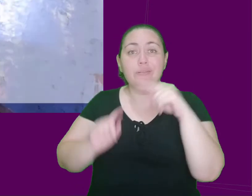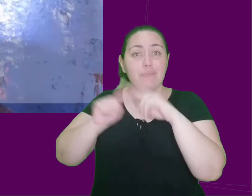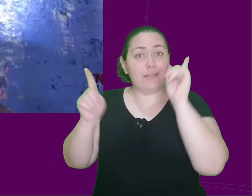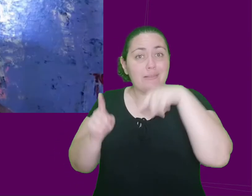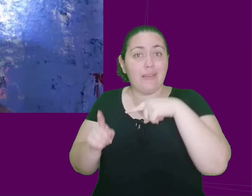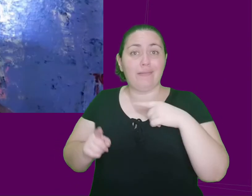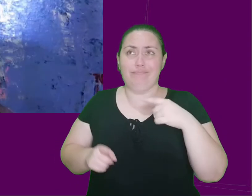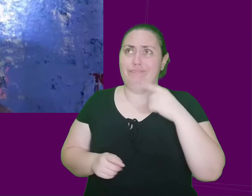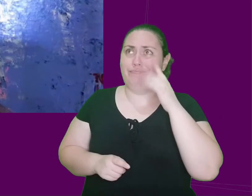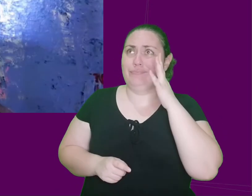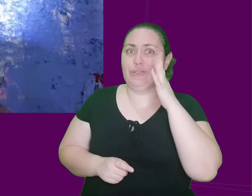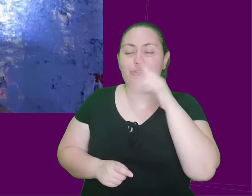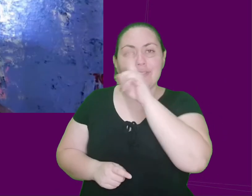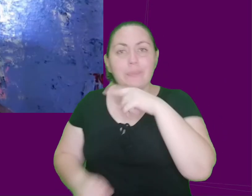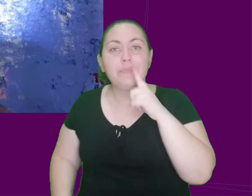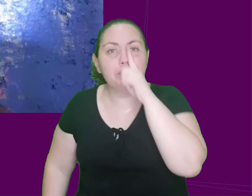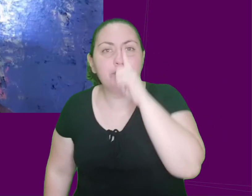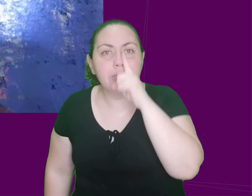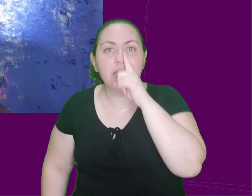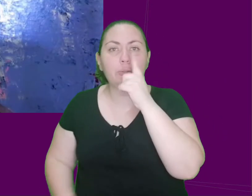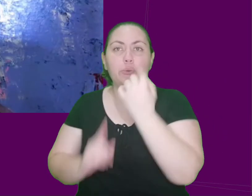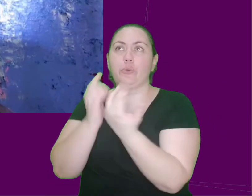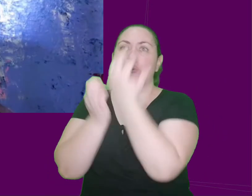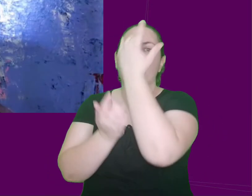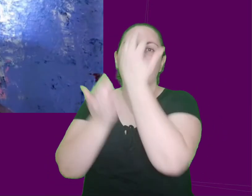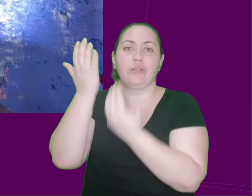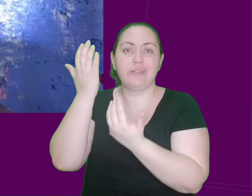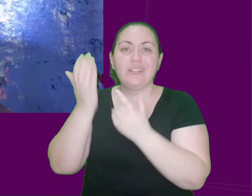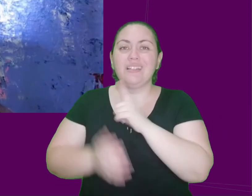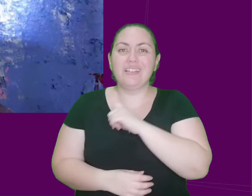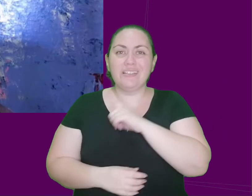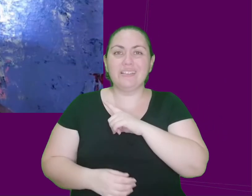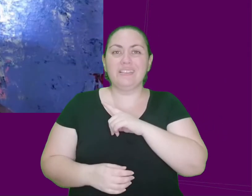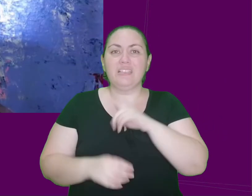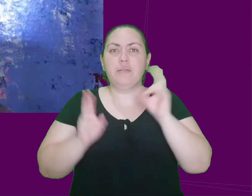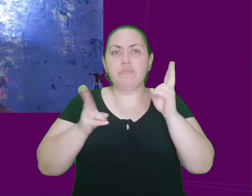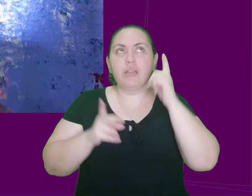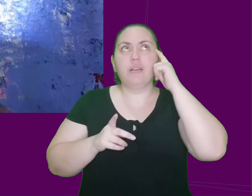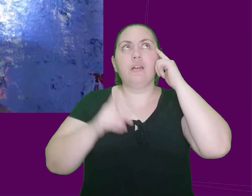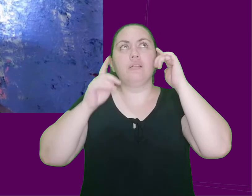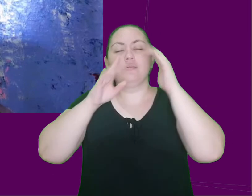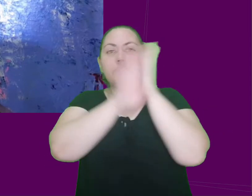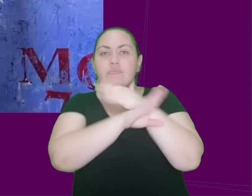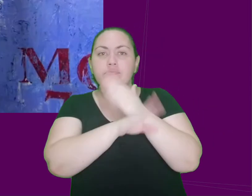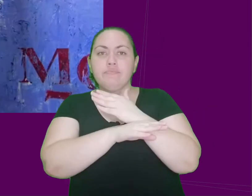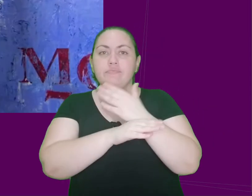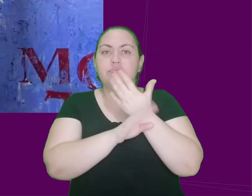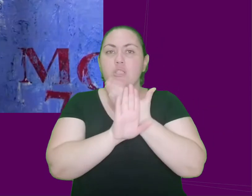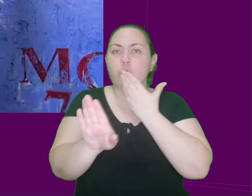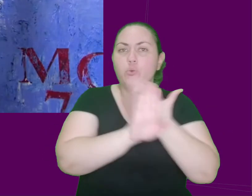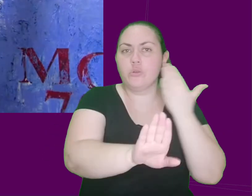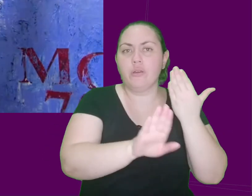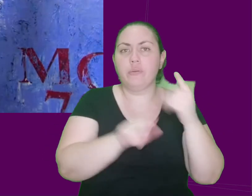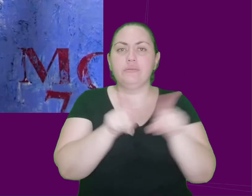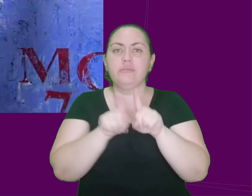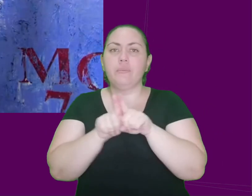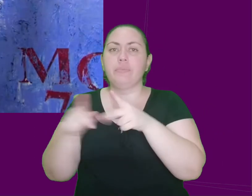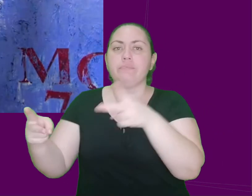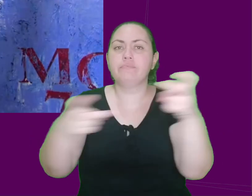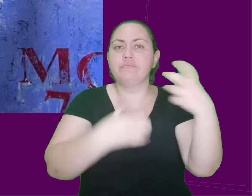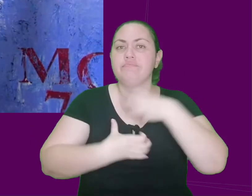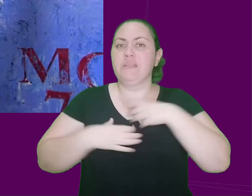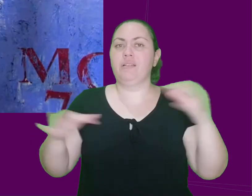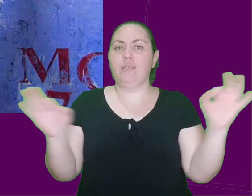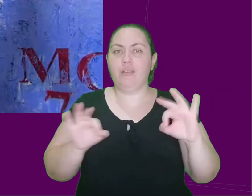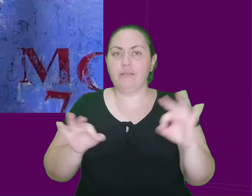borbulhas, na decadência cotidiana de alienação, exclusão e indiferença. É isso, pessoal. Eu fico por